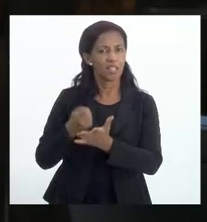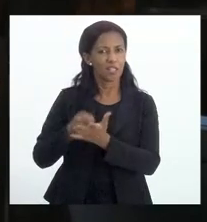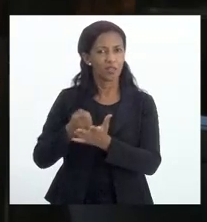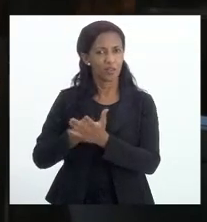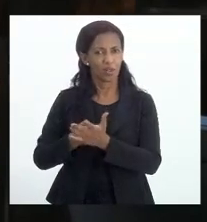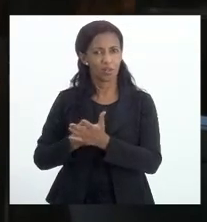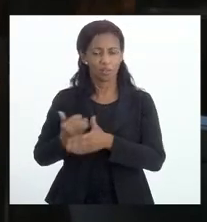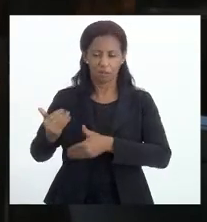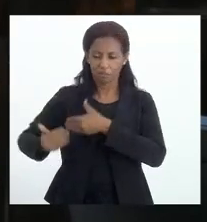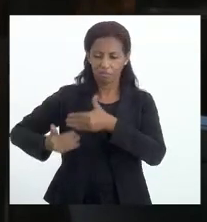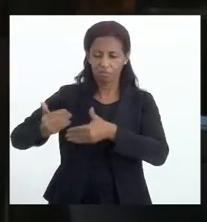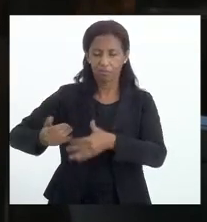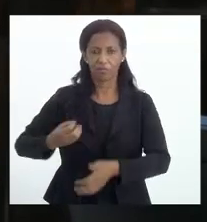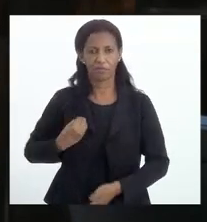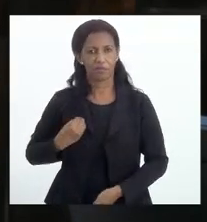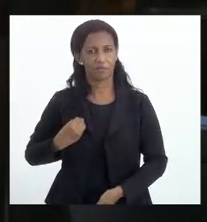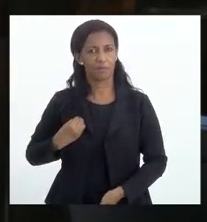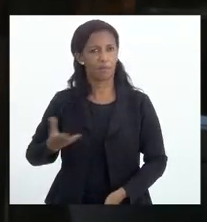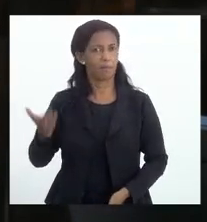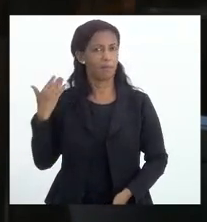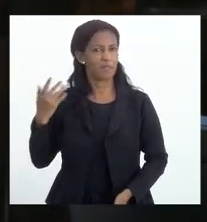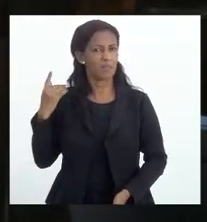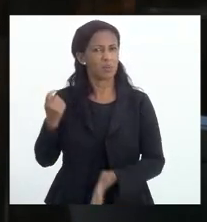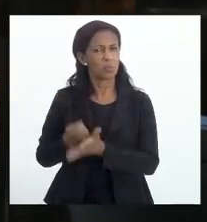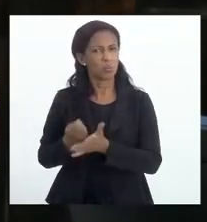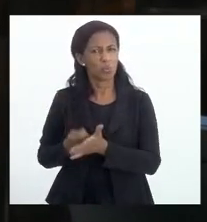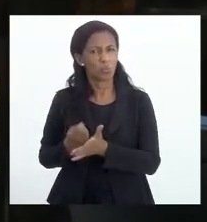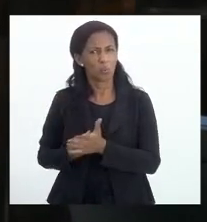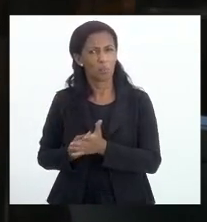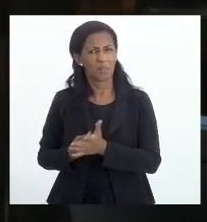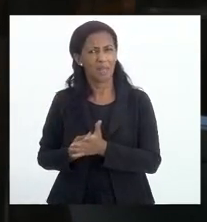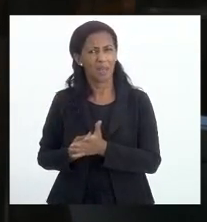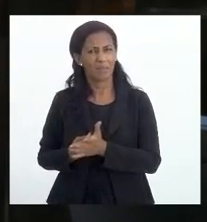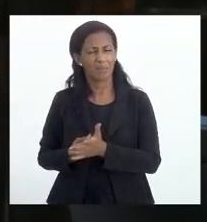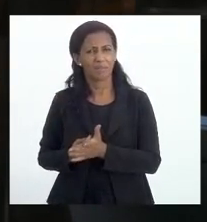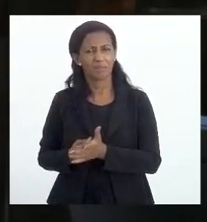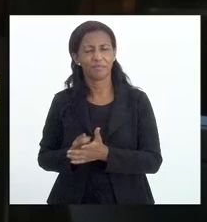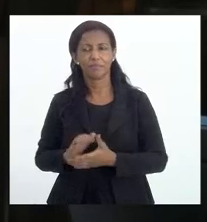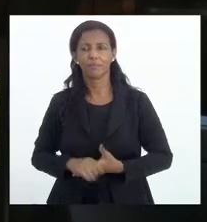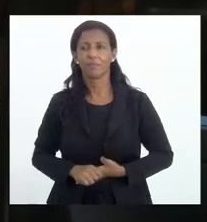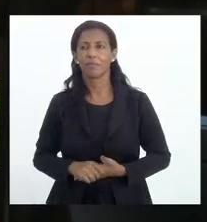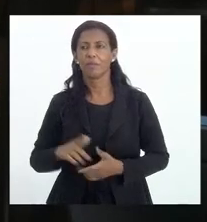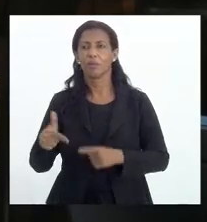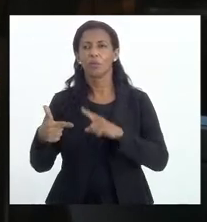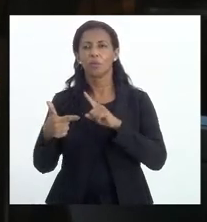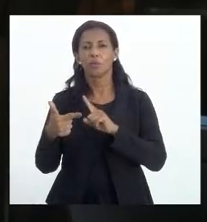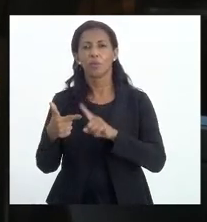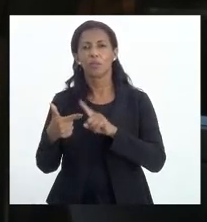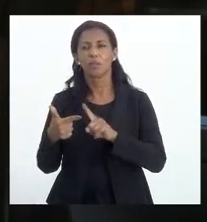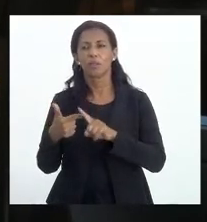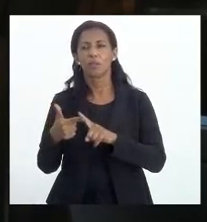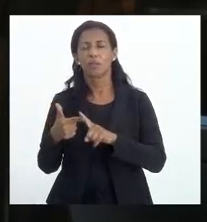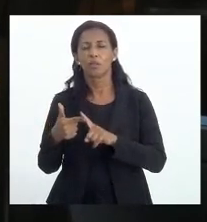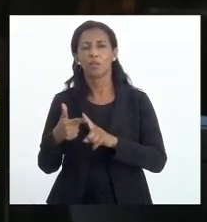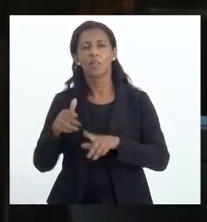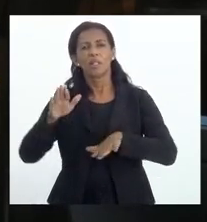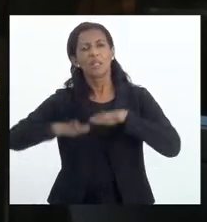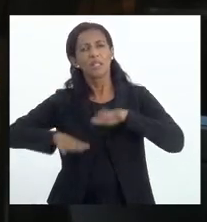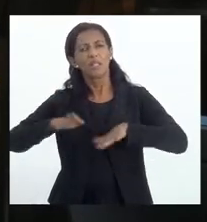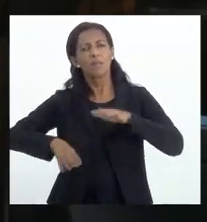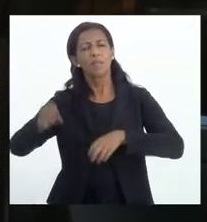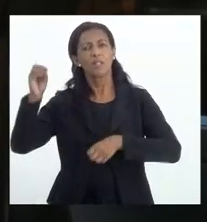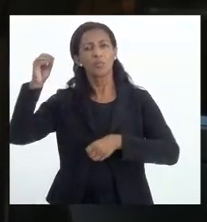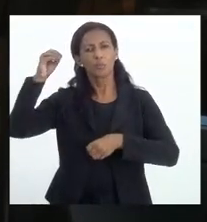vínhamos passando no passado e que nos obrigavam com um contingenciamento brutal. O segundo ponto é que, mesmo